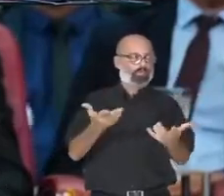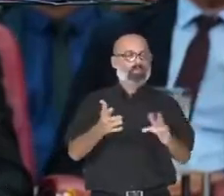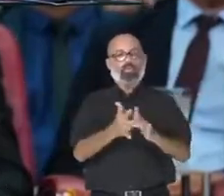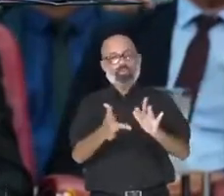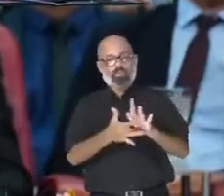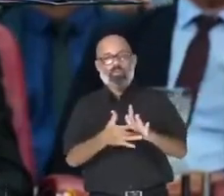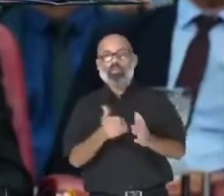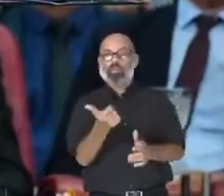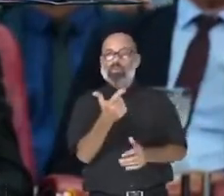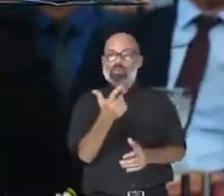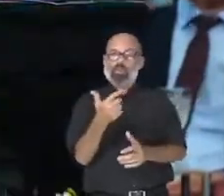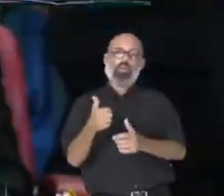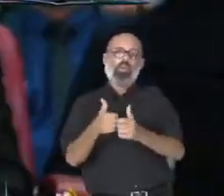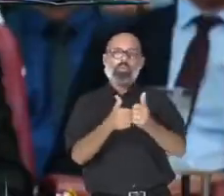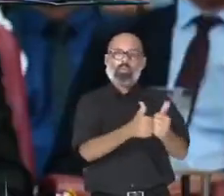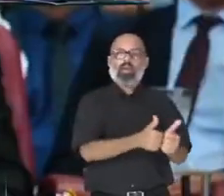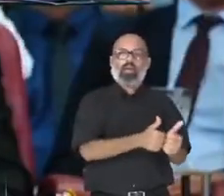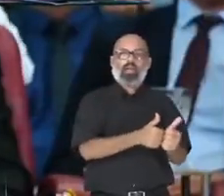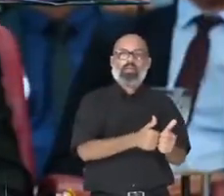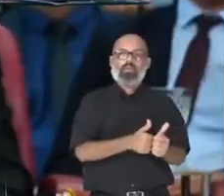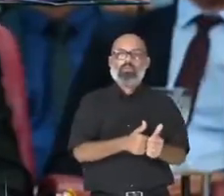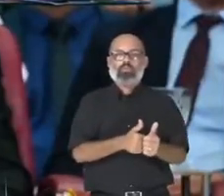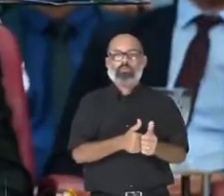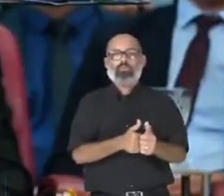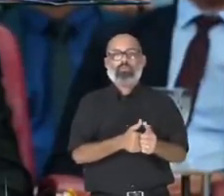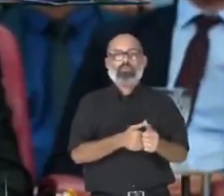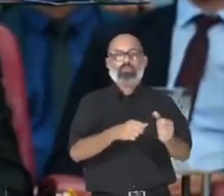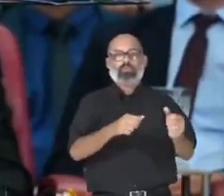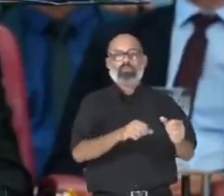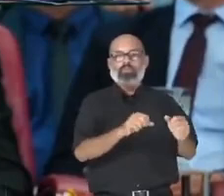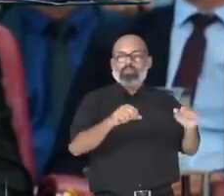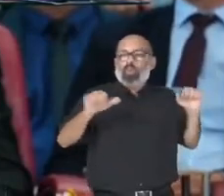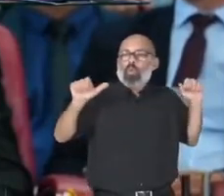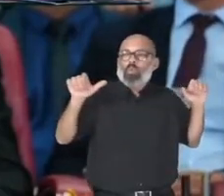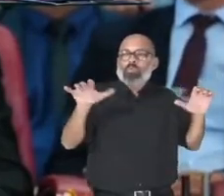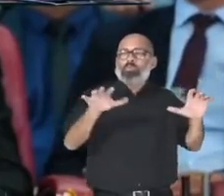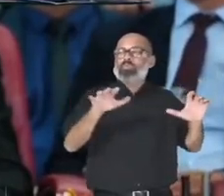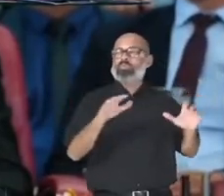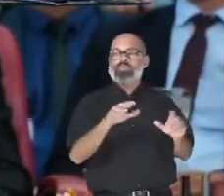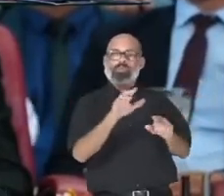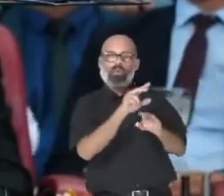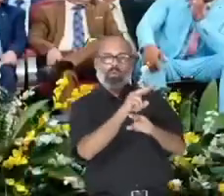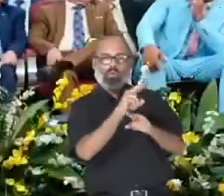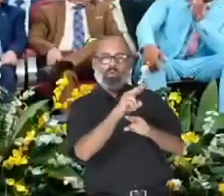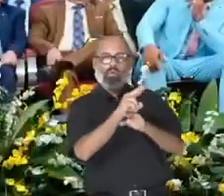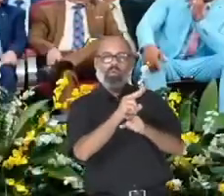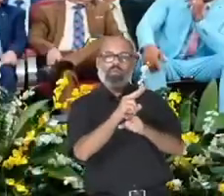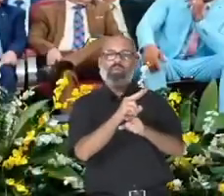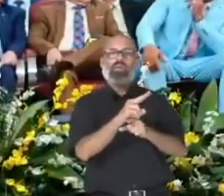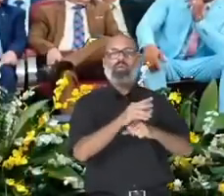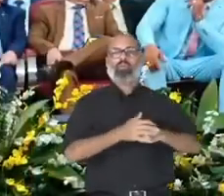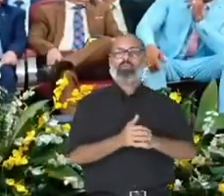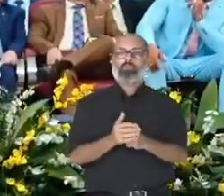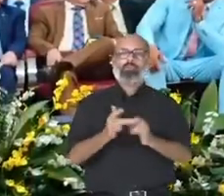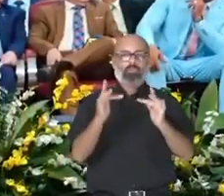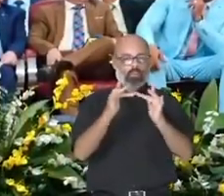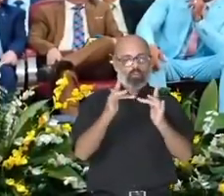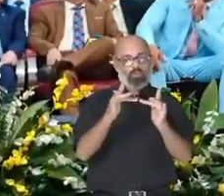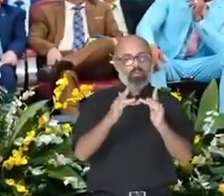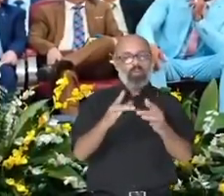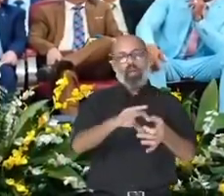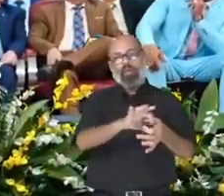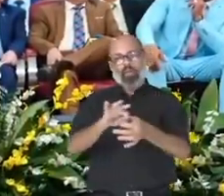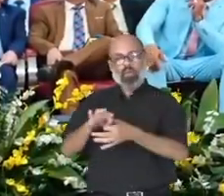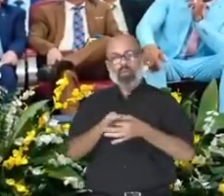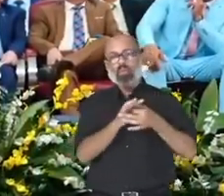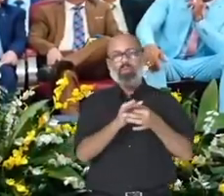trouxe esses 12 para perto dele, colocou os 12 debaixo das suas asas e passou a manter um nível de intimidade e comunhão com